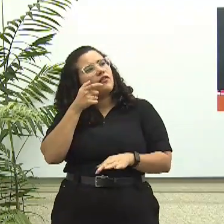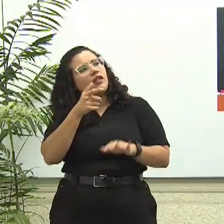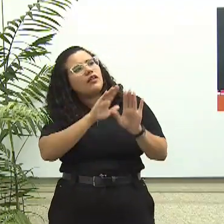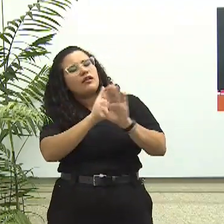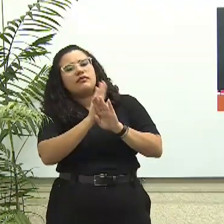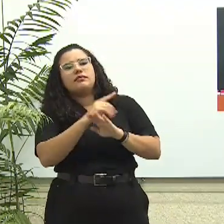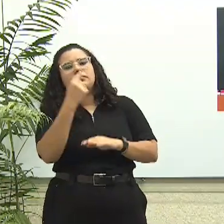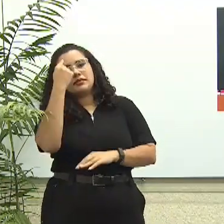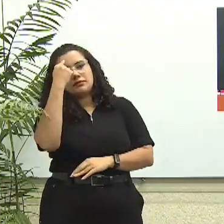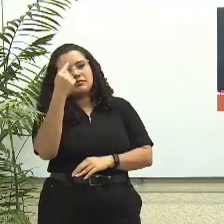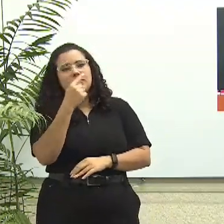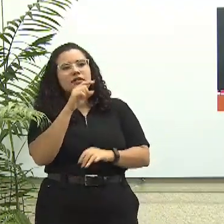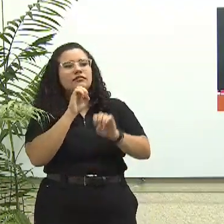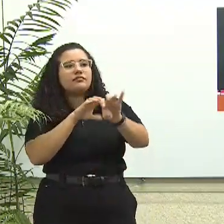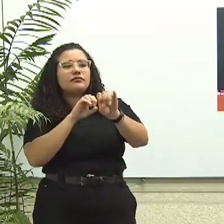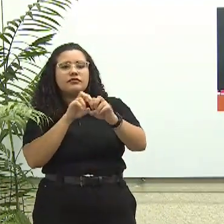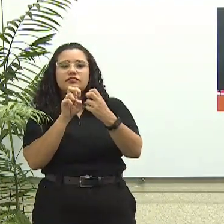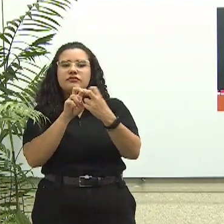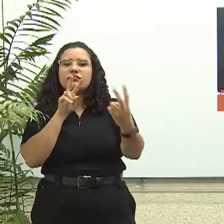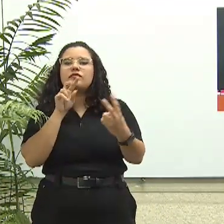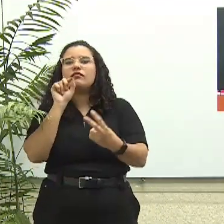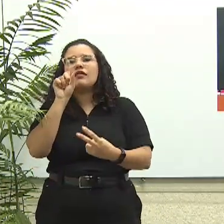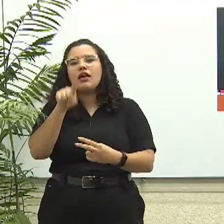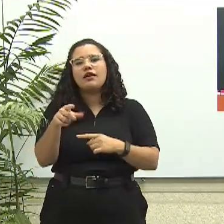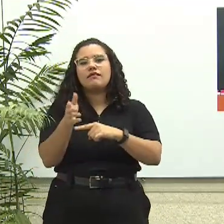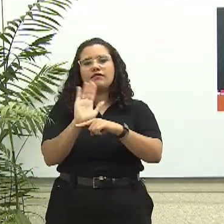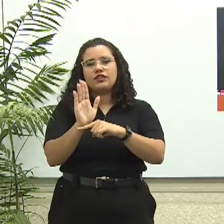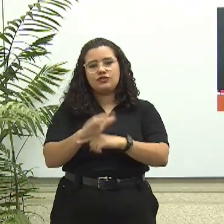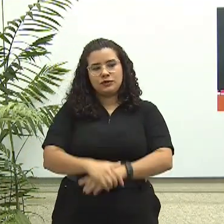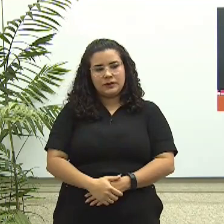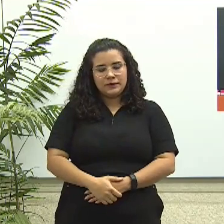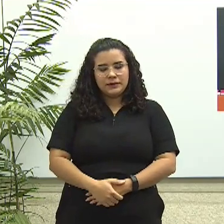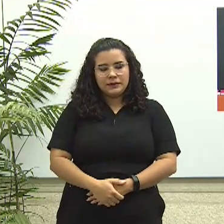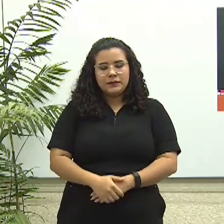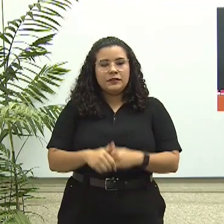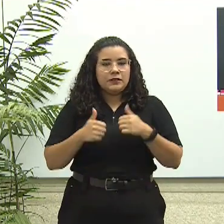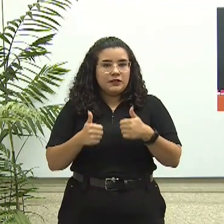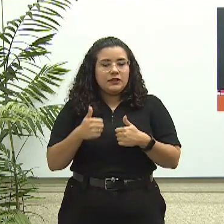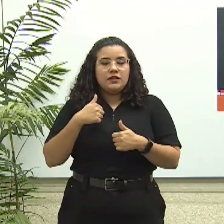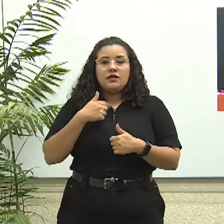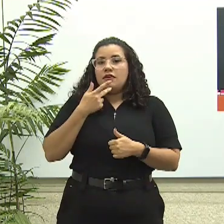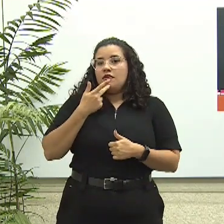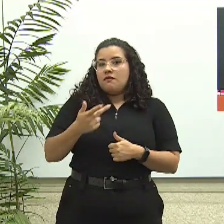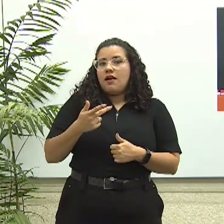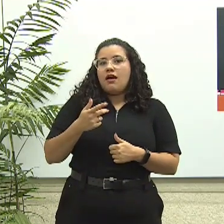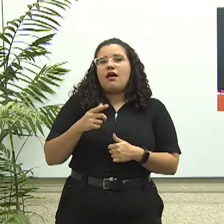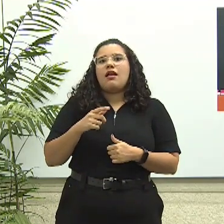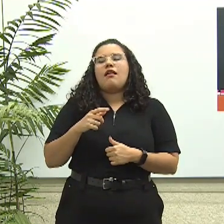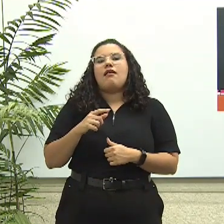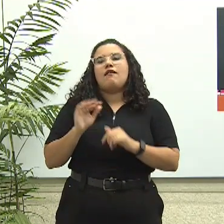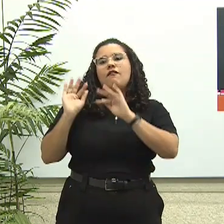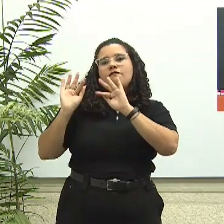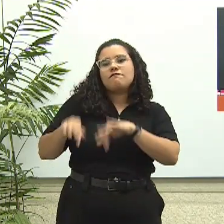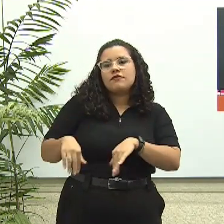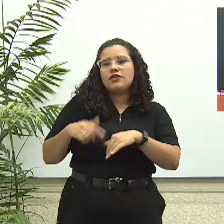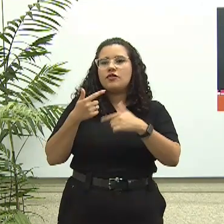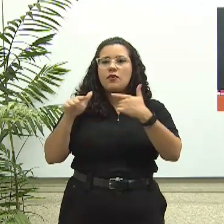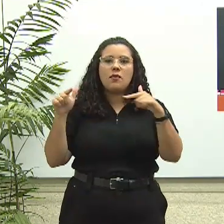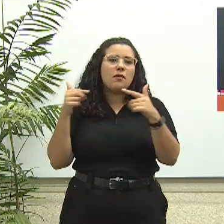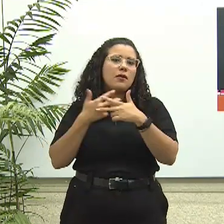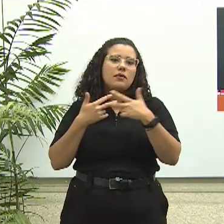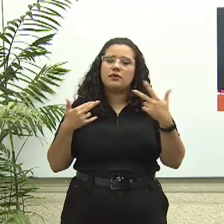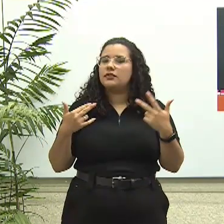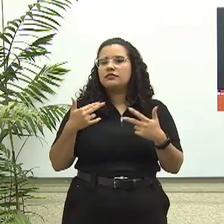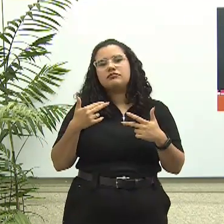o que eles chamam de ensino à distância é um vídeo gente bom Não tô dizendo que não vai ter Deep fake que não vai ter outras coisas que